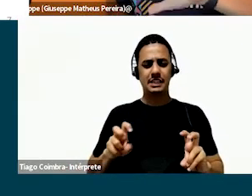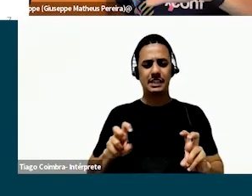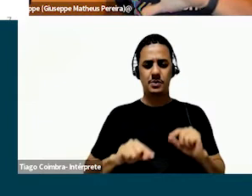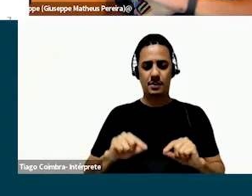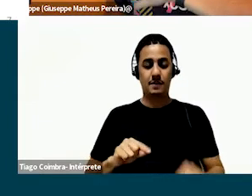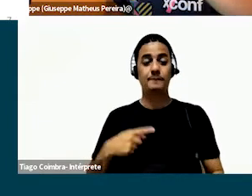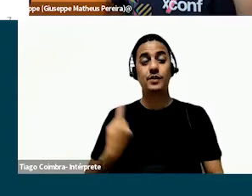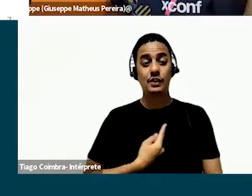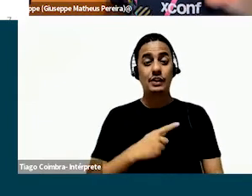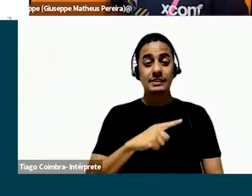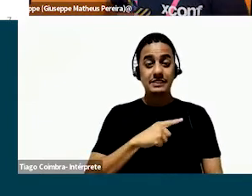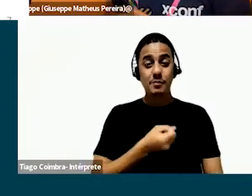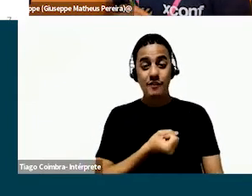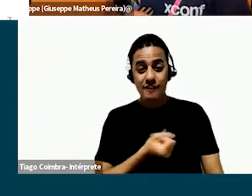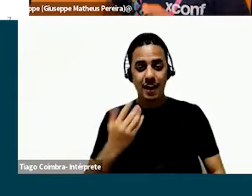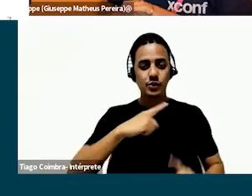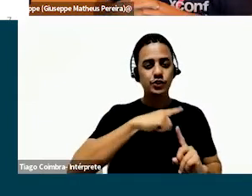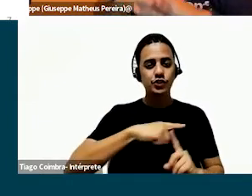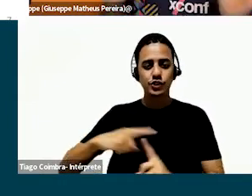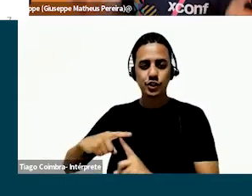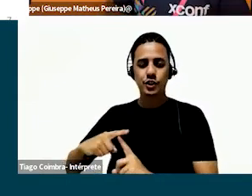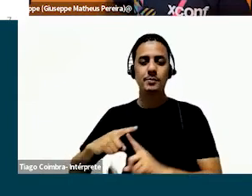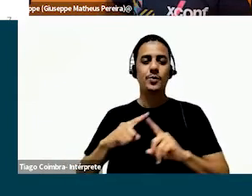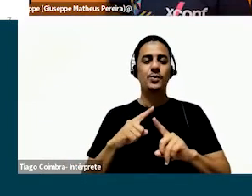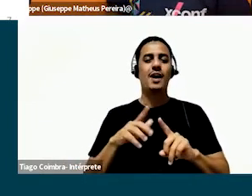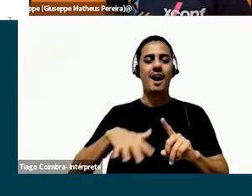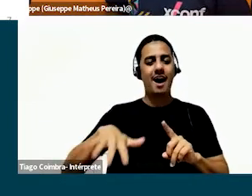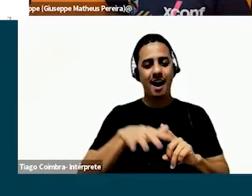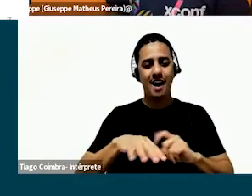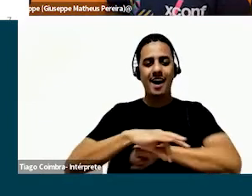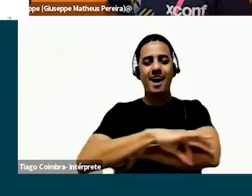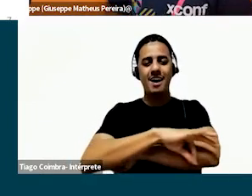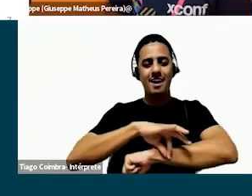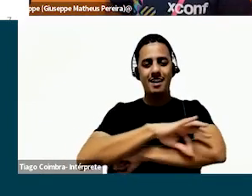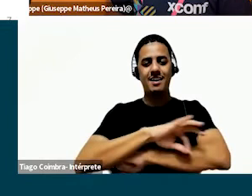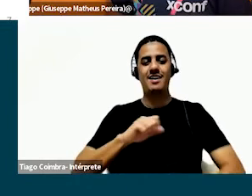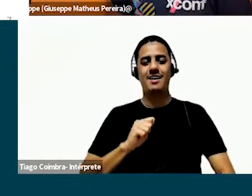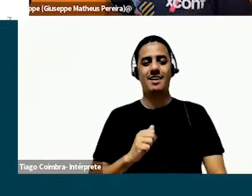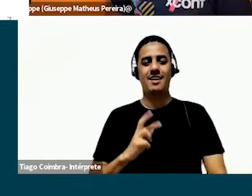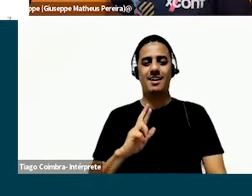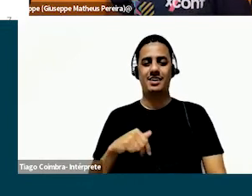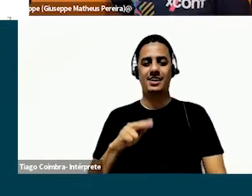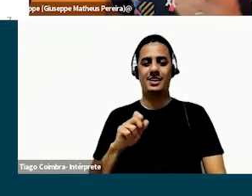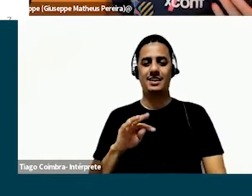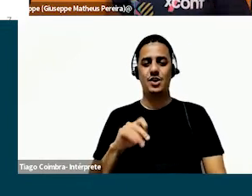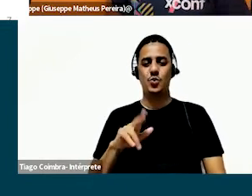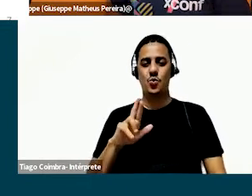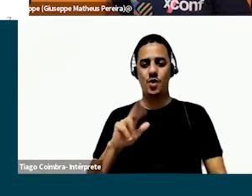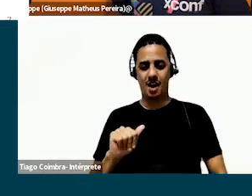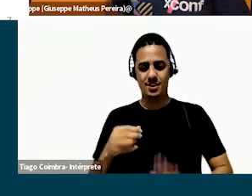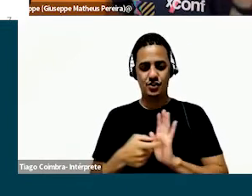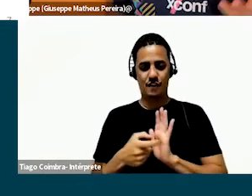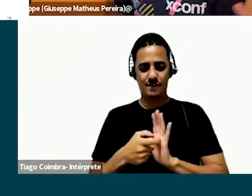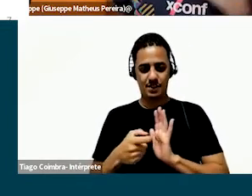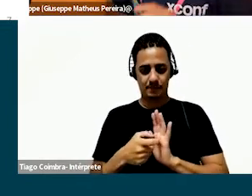sei lá, quantos estilos arquiteturais, centenas de livros de estilos arquiteturais, e sempre vem a pergunta,